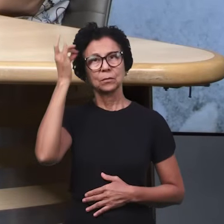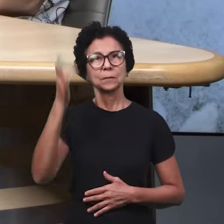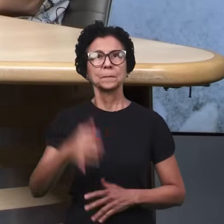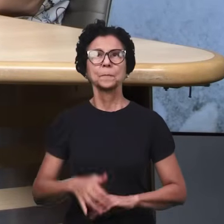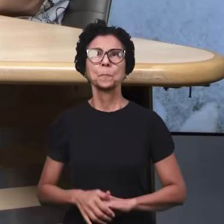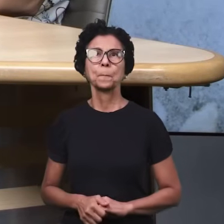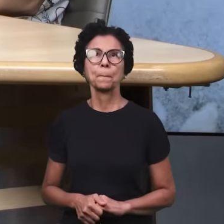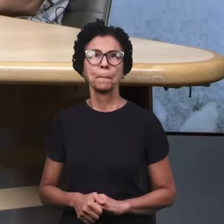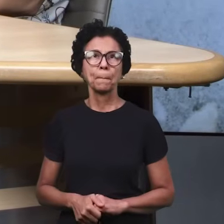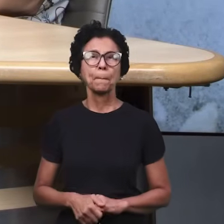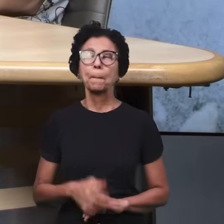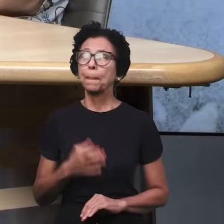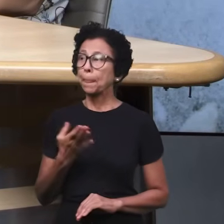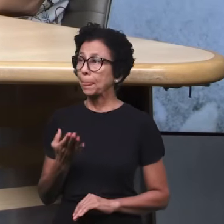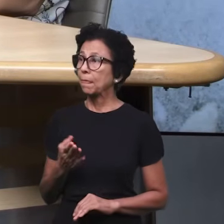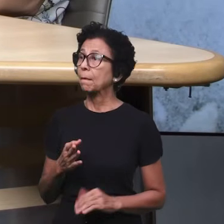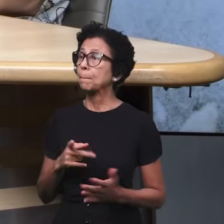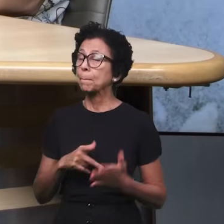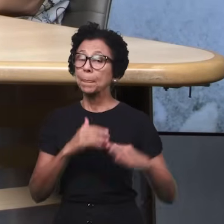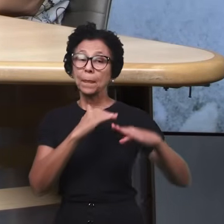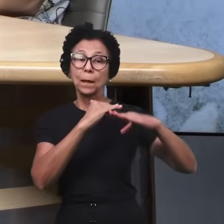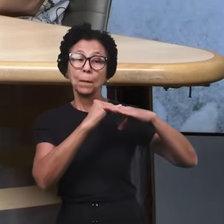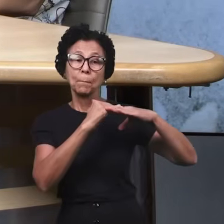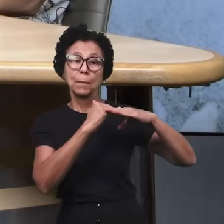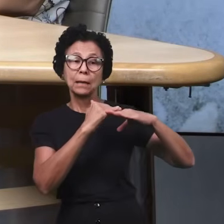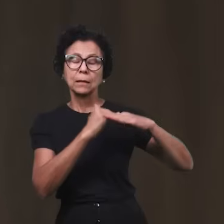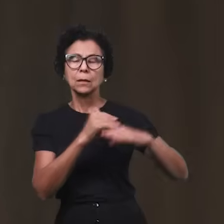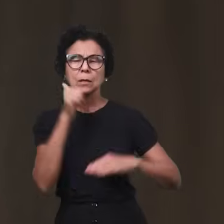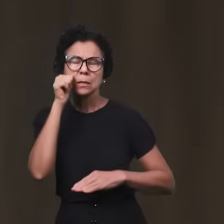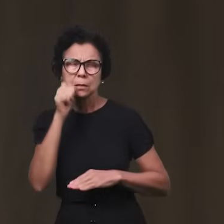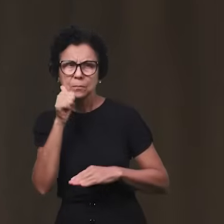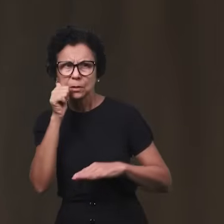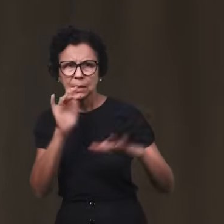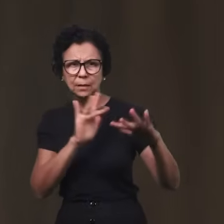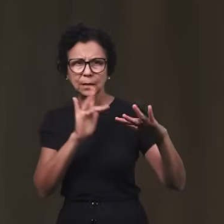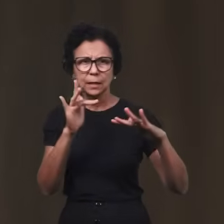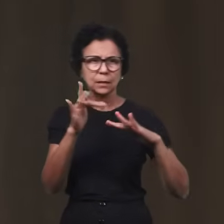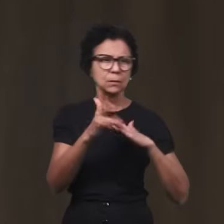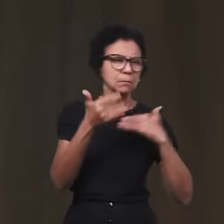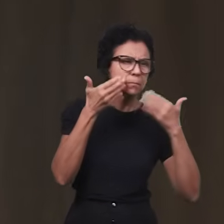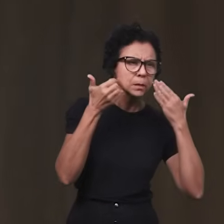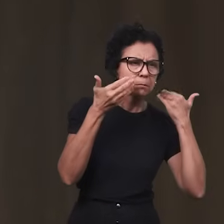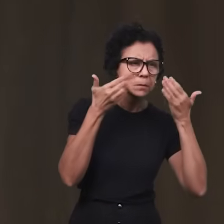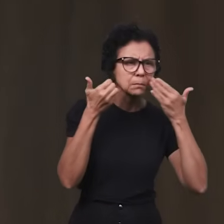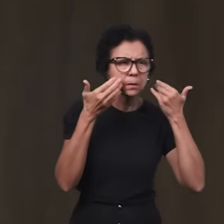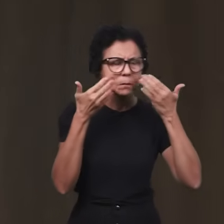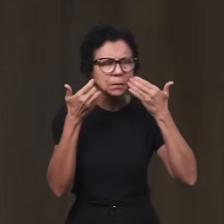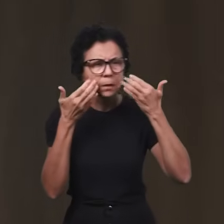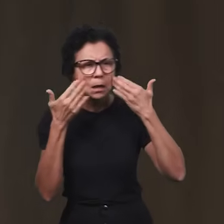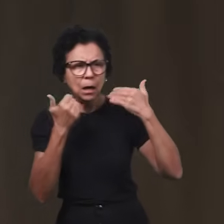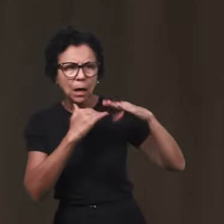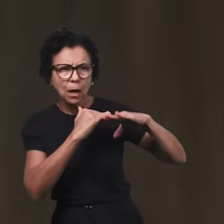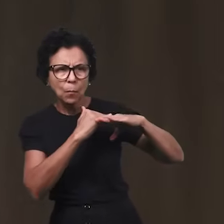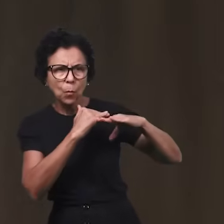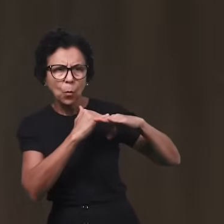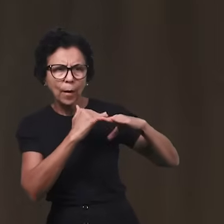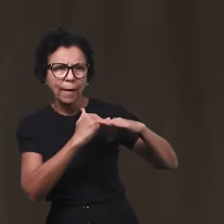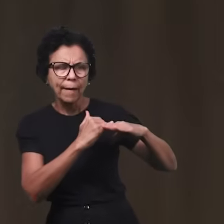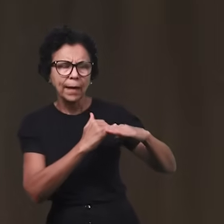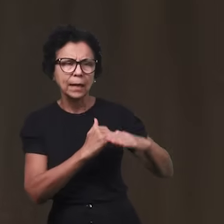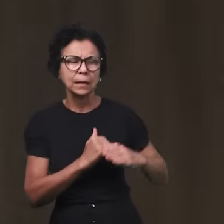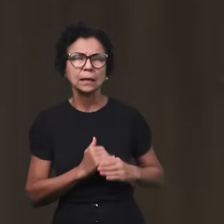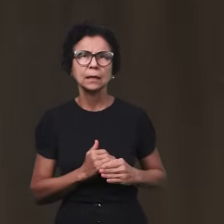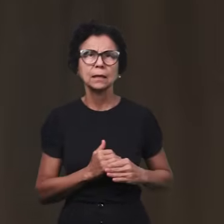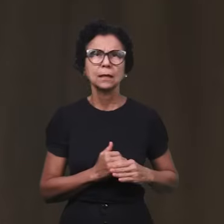Sobre esse padrão que as pessoas buscam. As mulheres muitas vezes estão lá nas redes sociais querendo buscar um padrão. É uma blogueira,